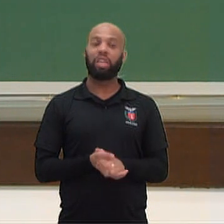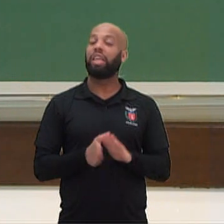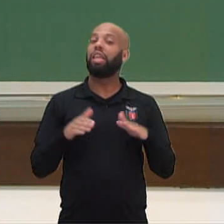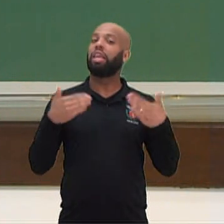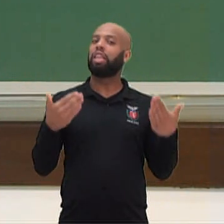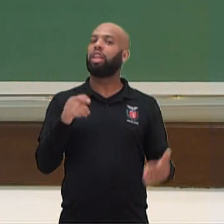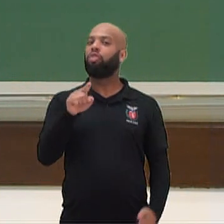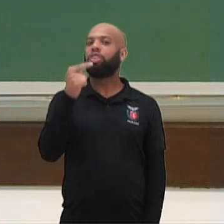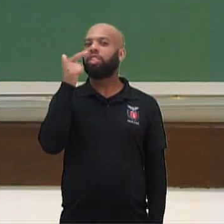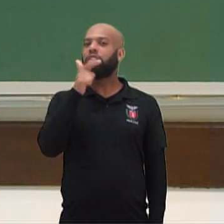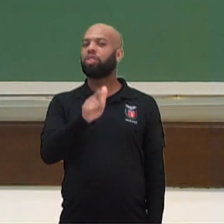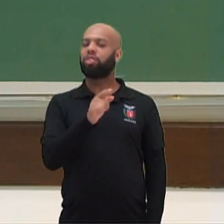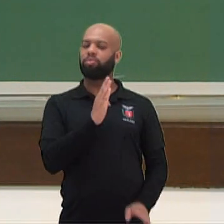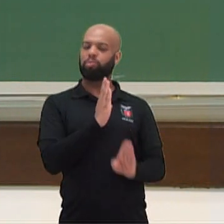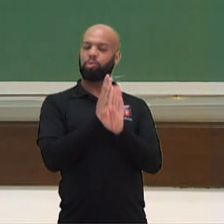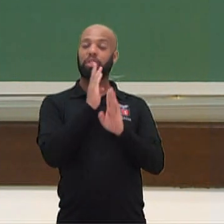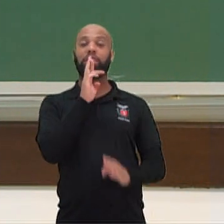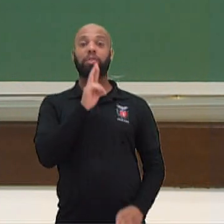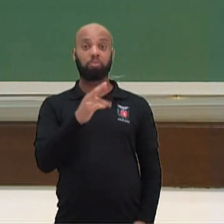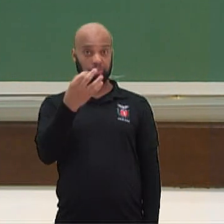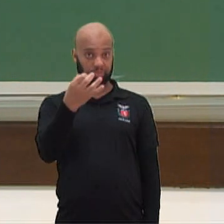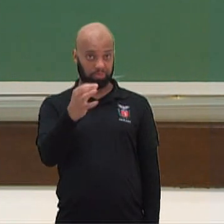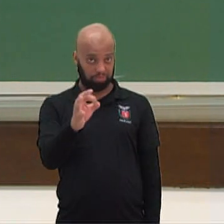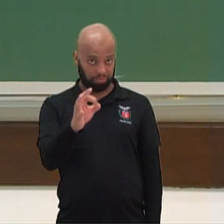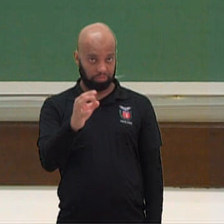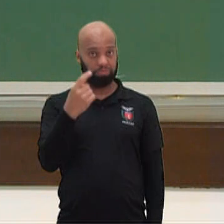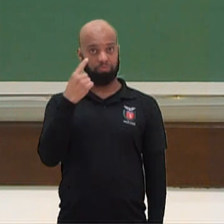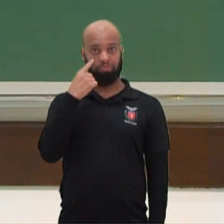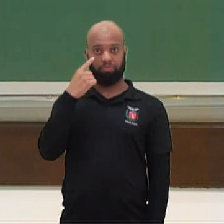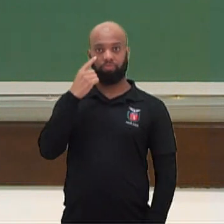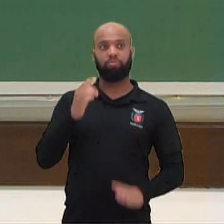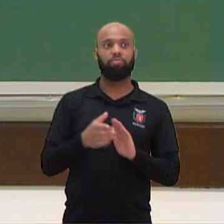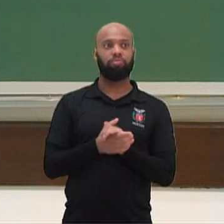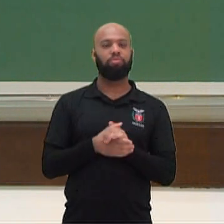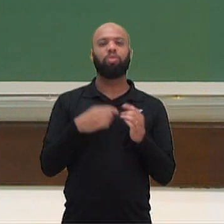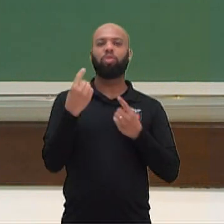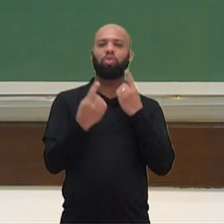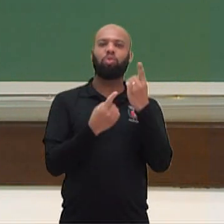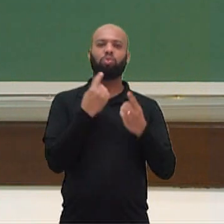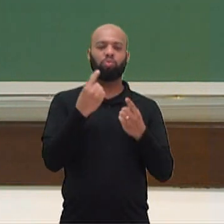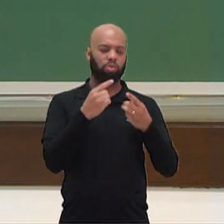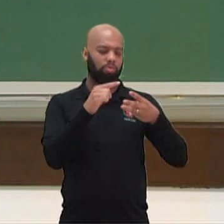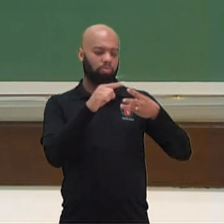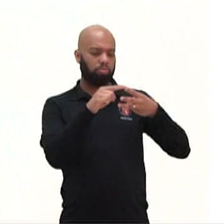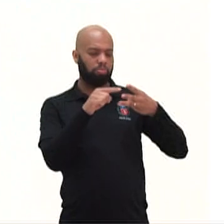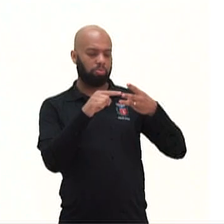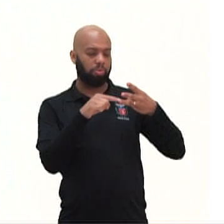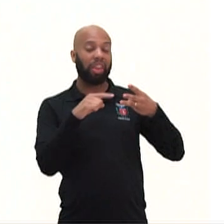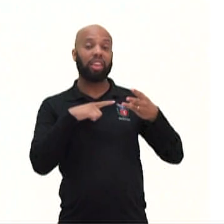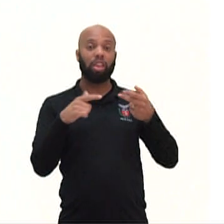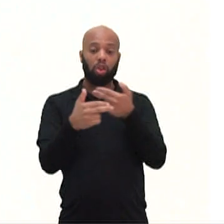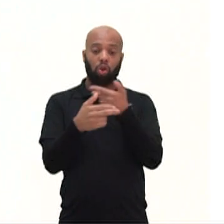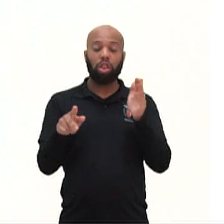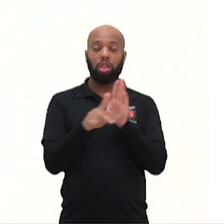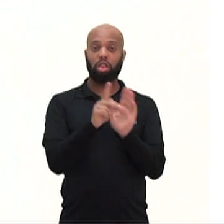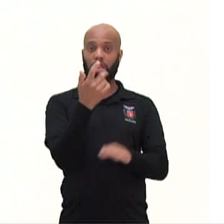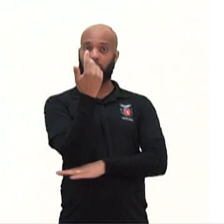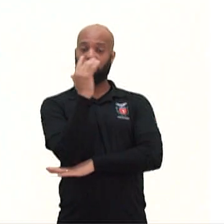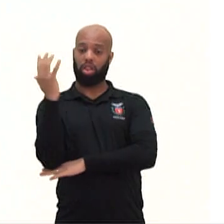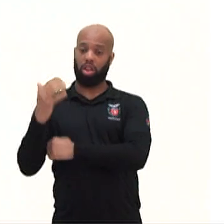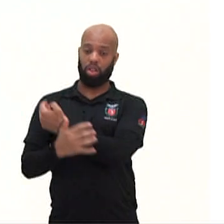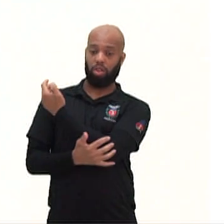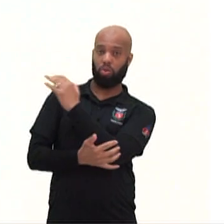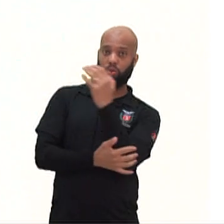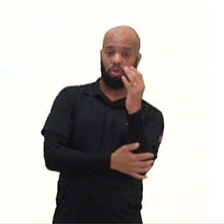E aí, pessoal, conseguiram achar a alternativa correta? Então vamos ver. Qual alternativa apresenta recursos naturais biológicos da